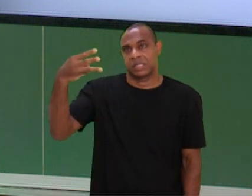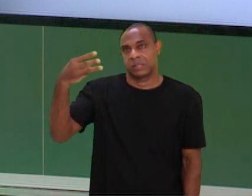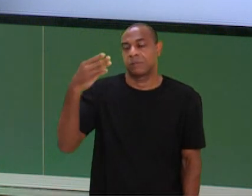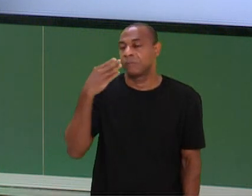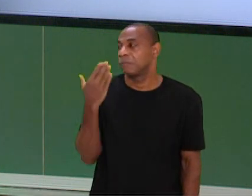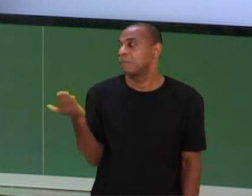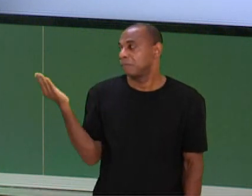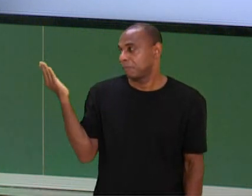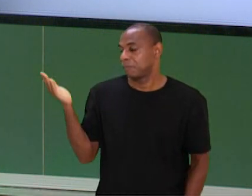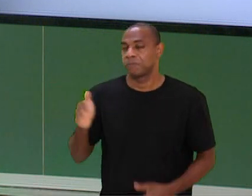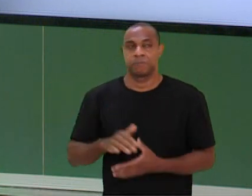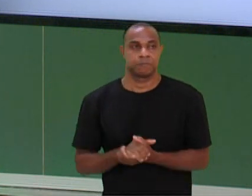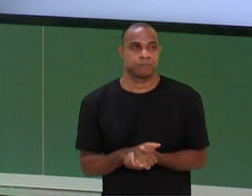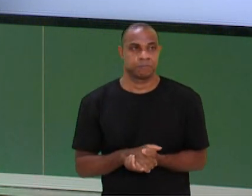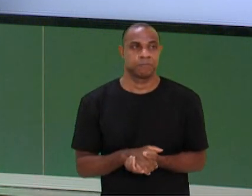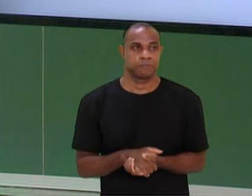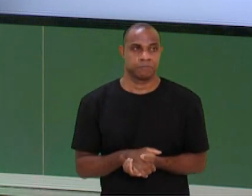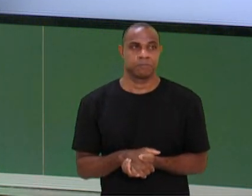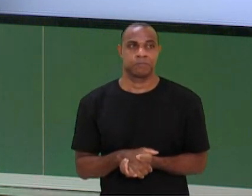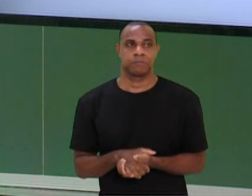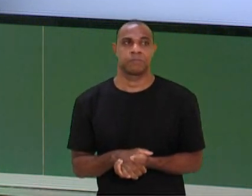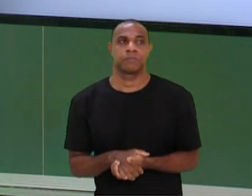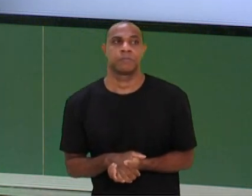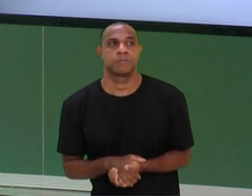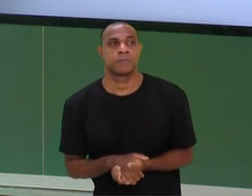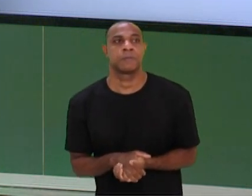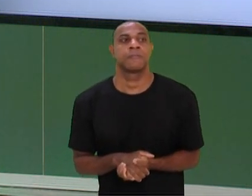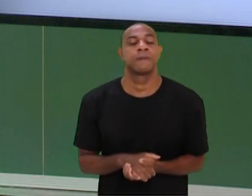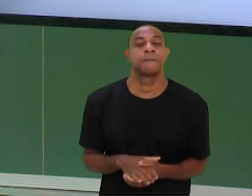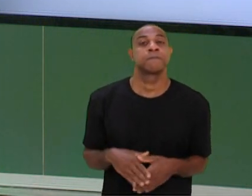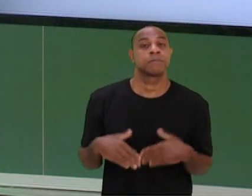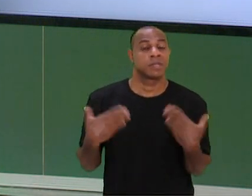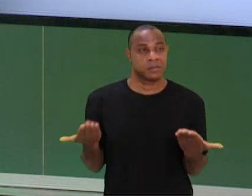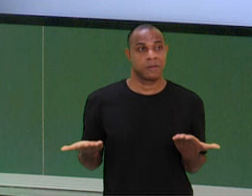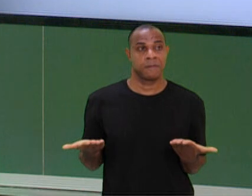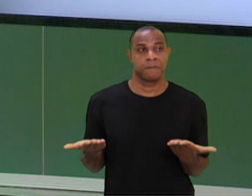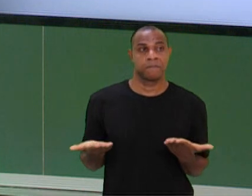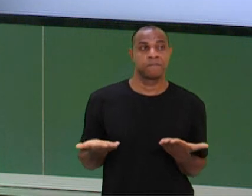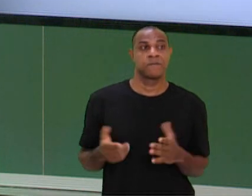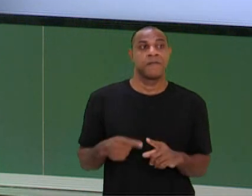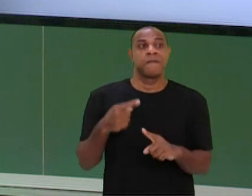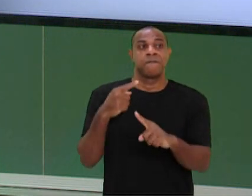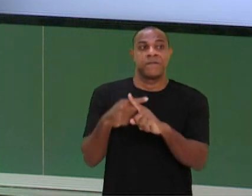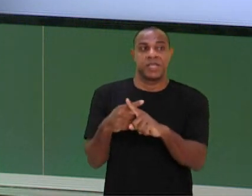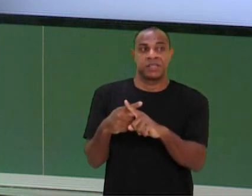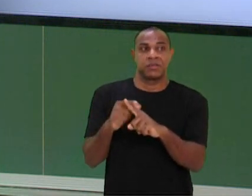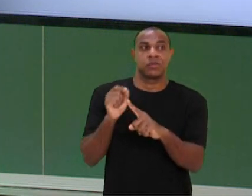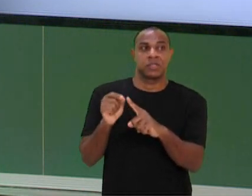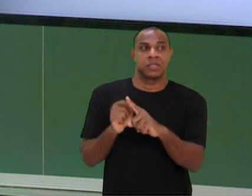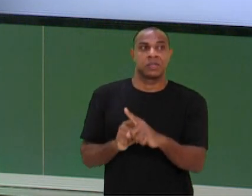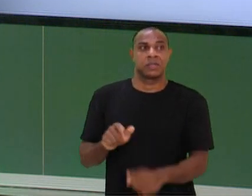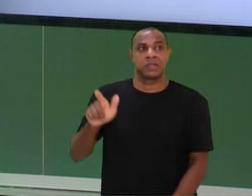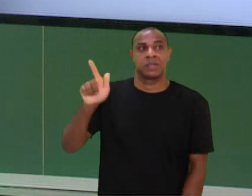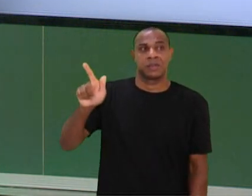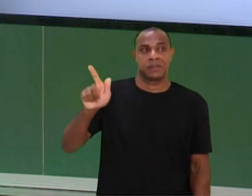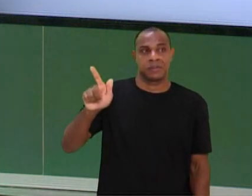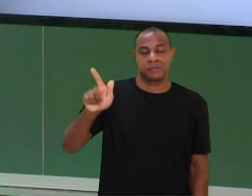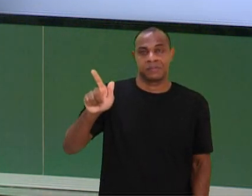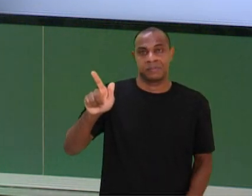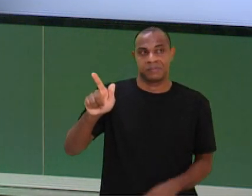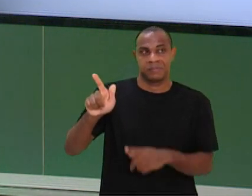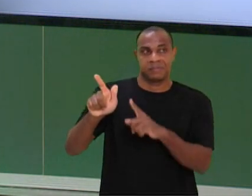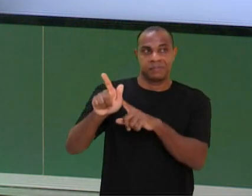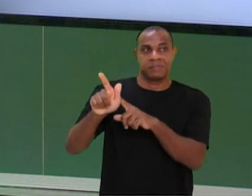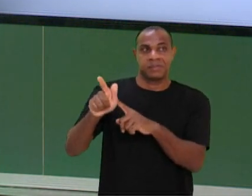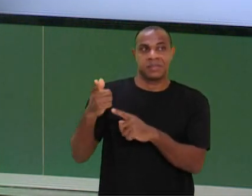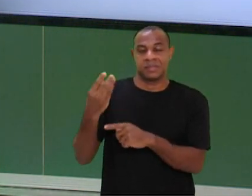passar isso aqui para a unidade do Sistema Internacional de Medida. Vezes a gravidade, vezes a